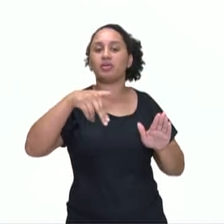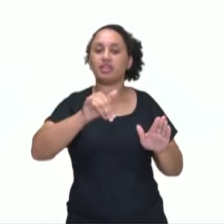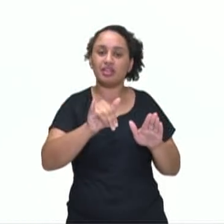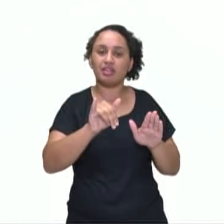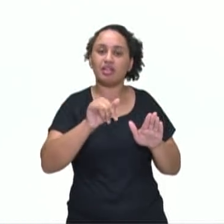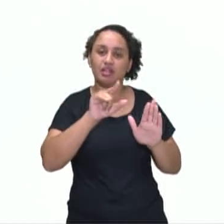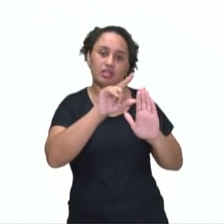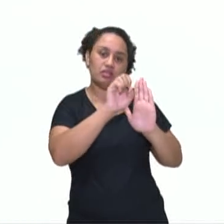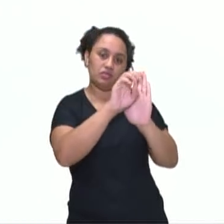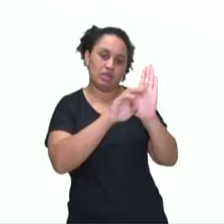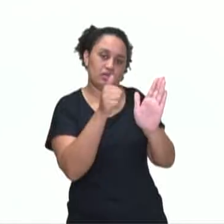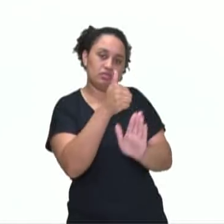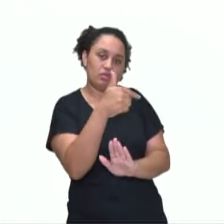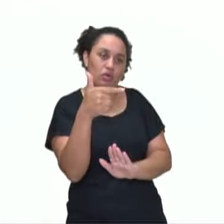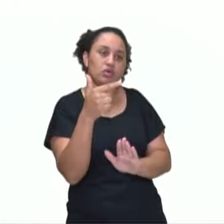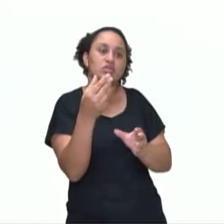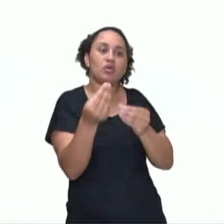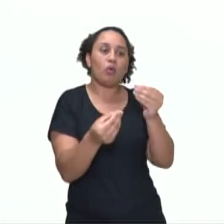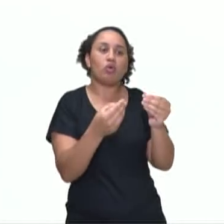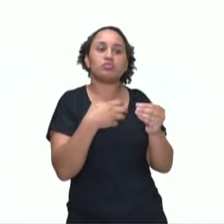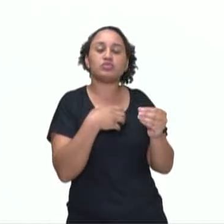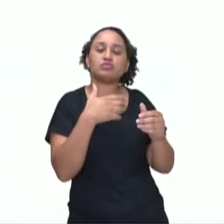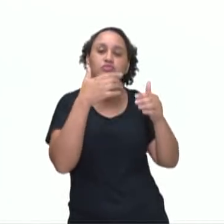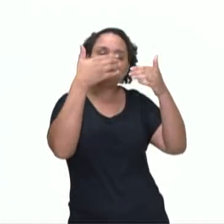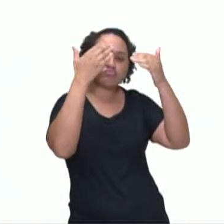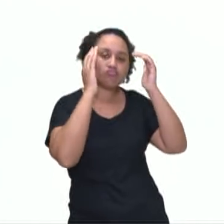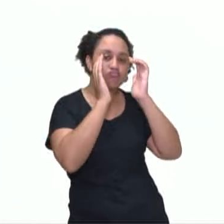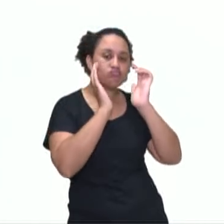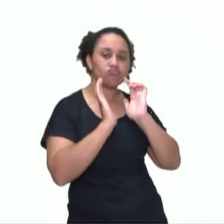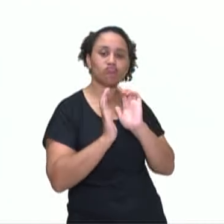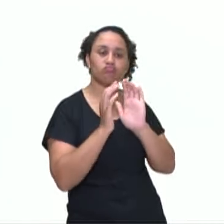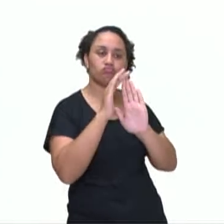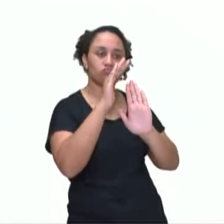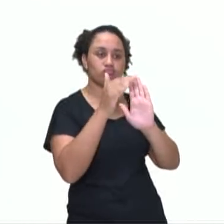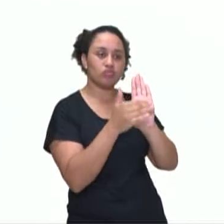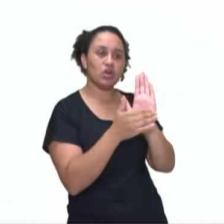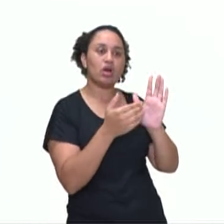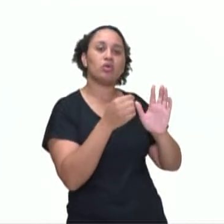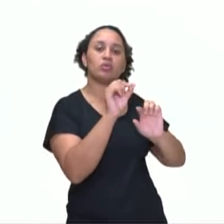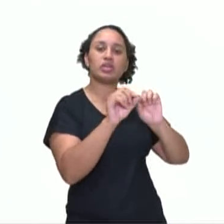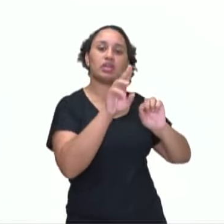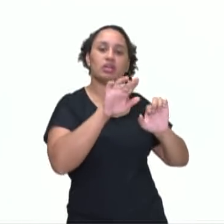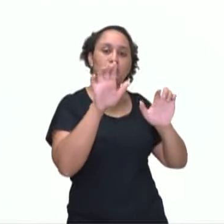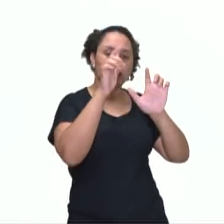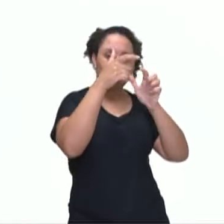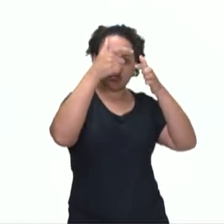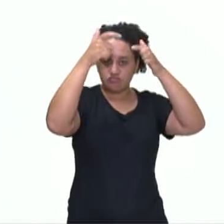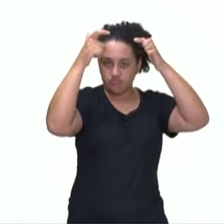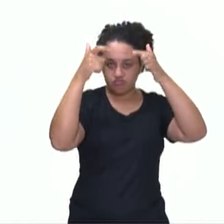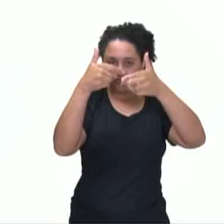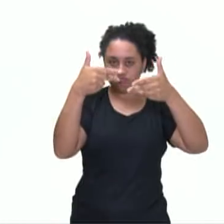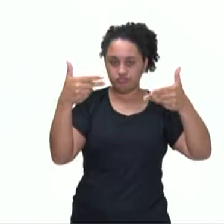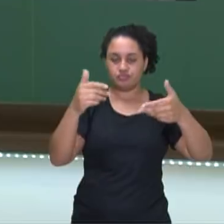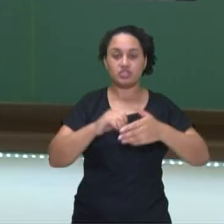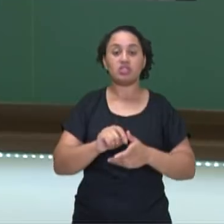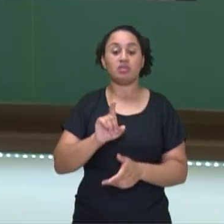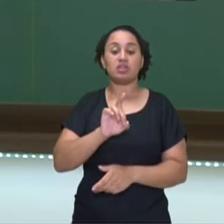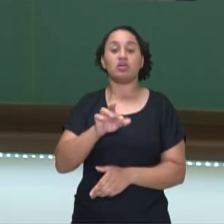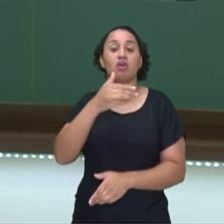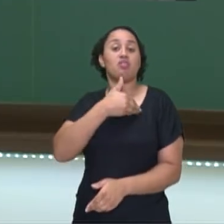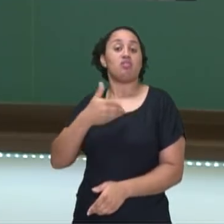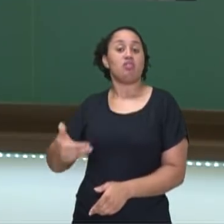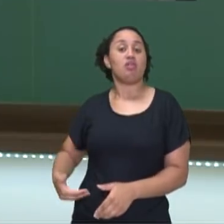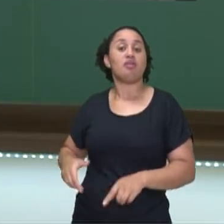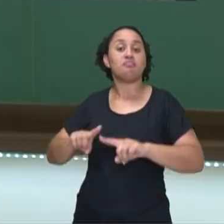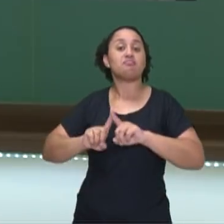aí o rosto de um Oni e o que ele usa, os adereços na cabeça. Então, de novo, não é só o governante,